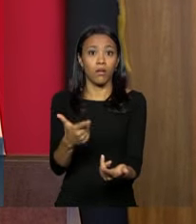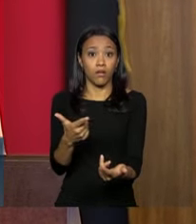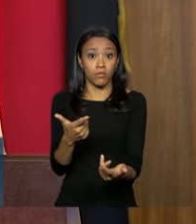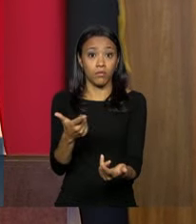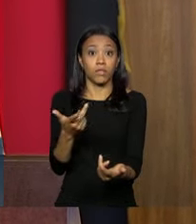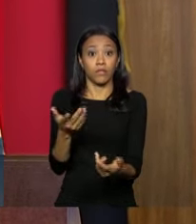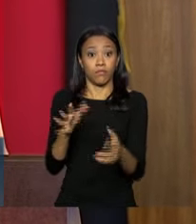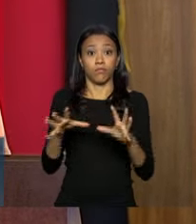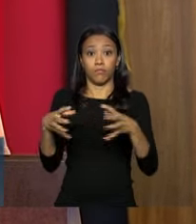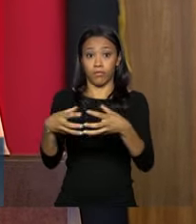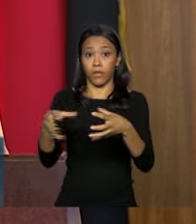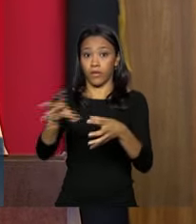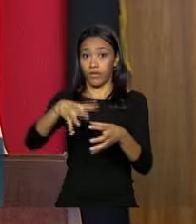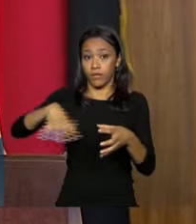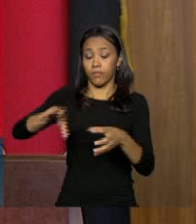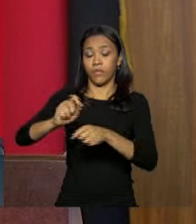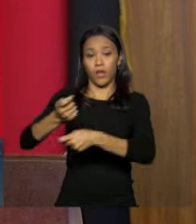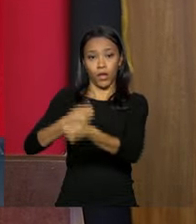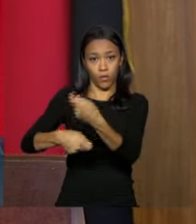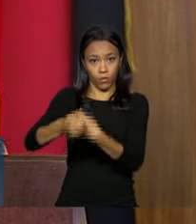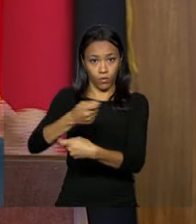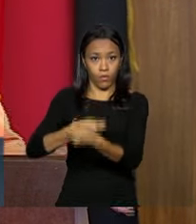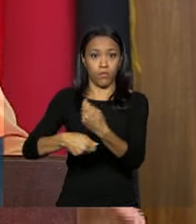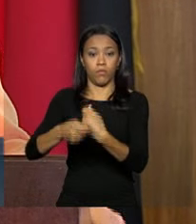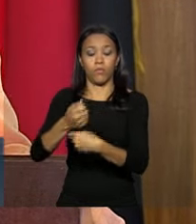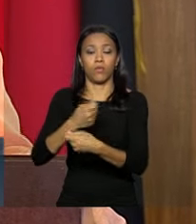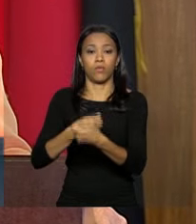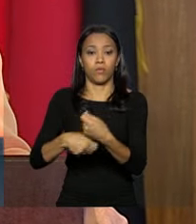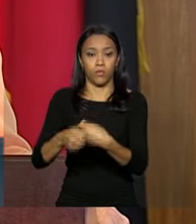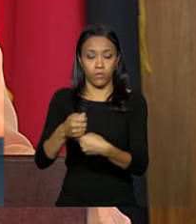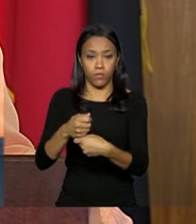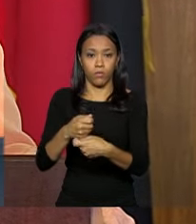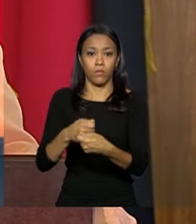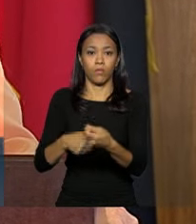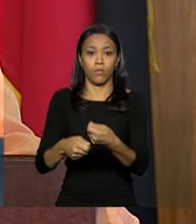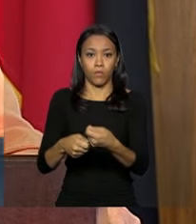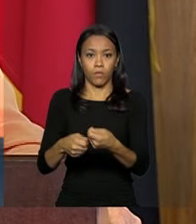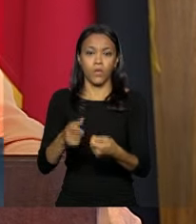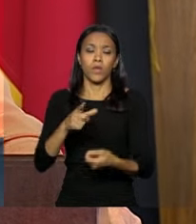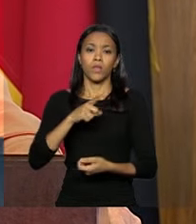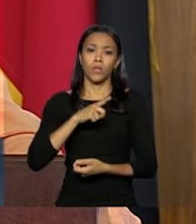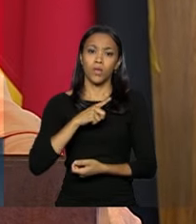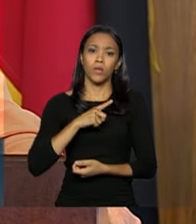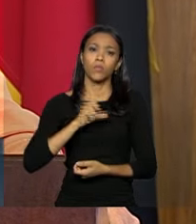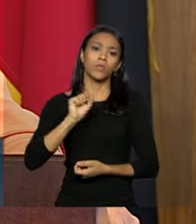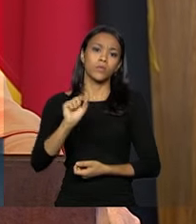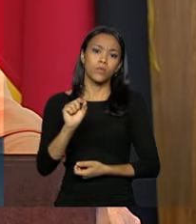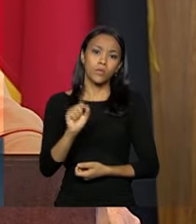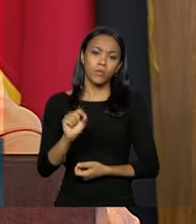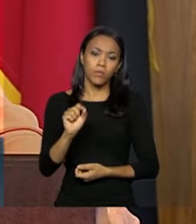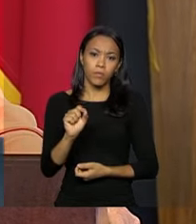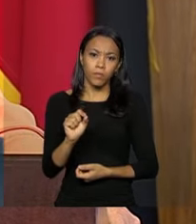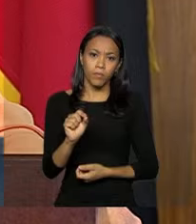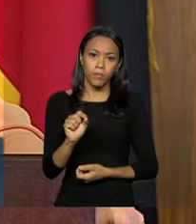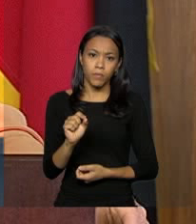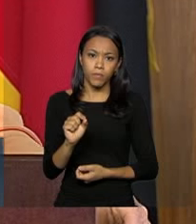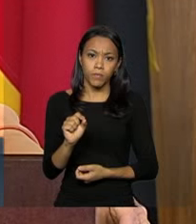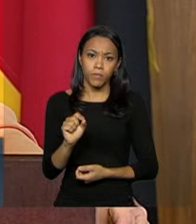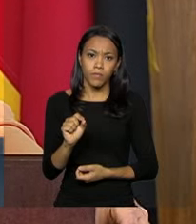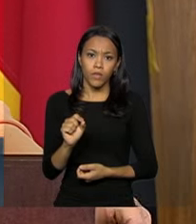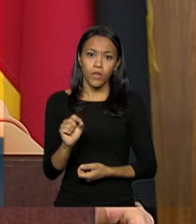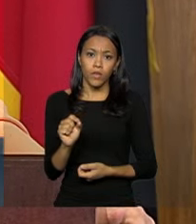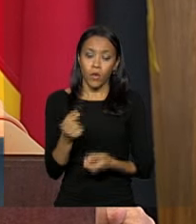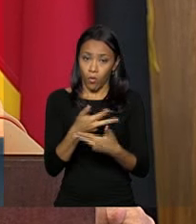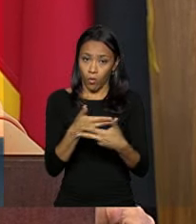nível económico, e aqui temos um sinal muito positivo emitido pelo